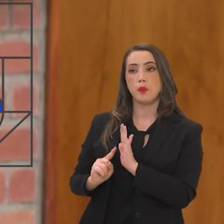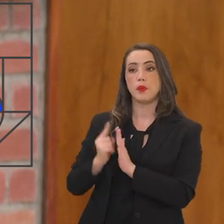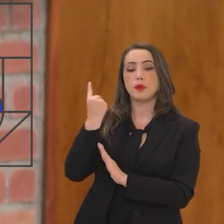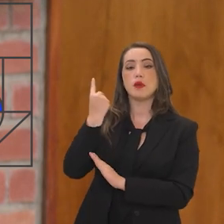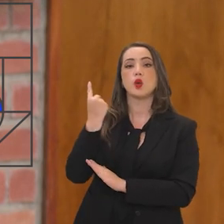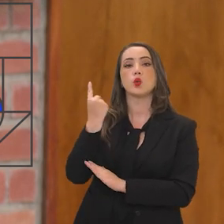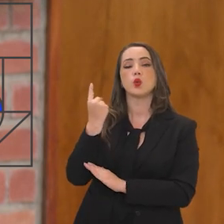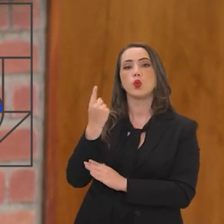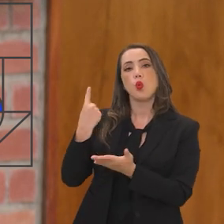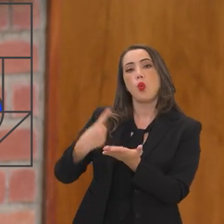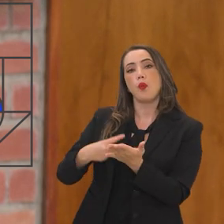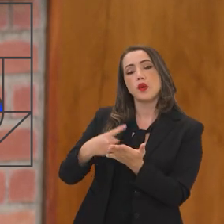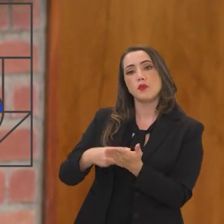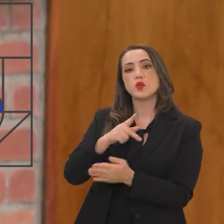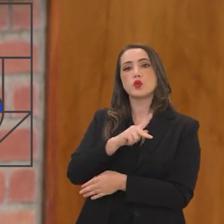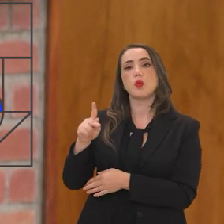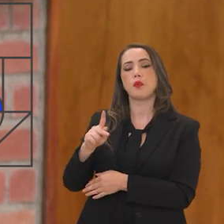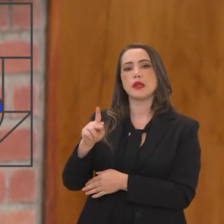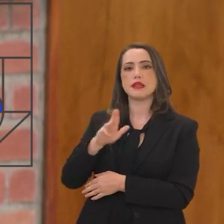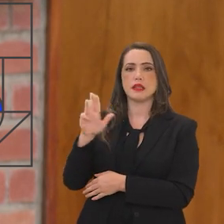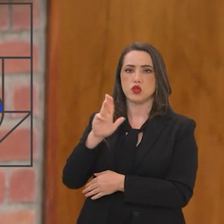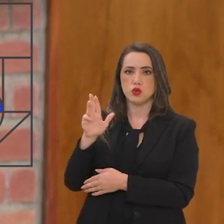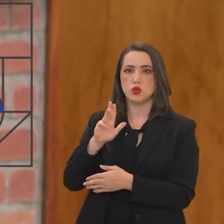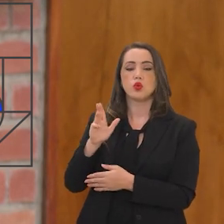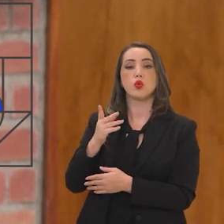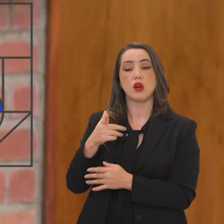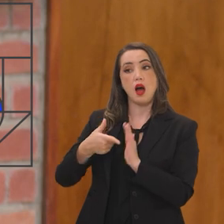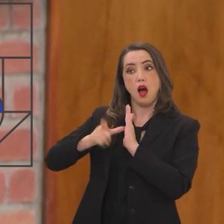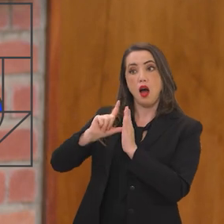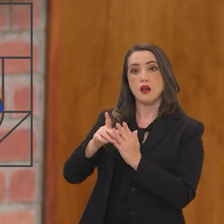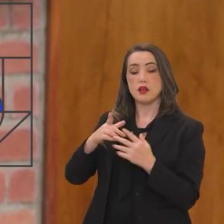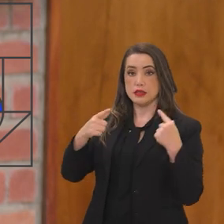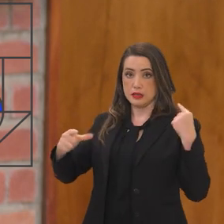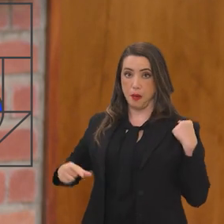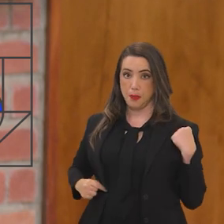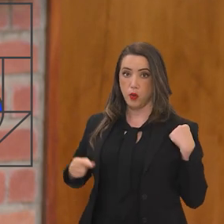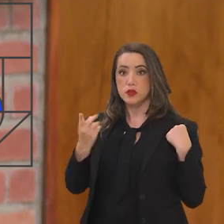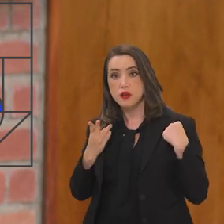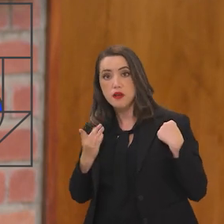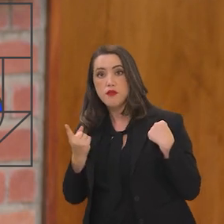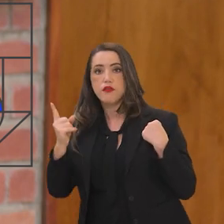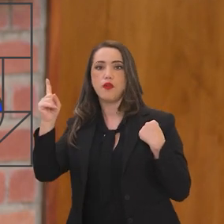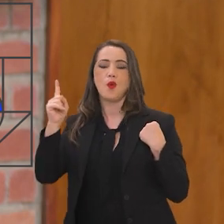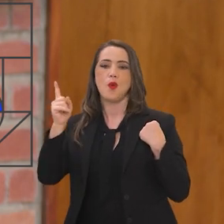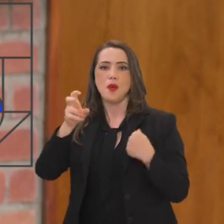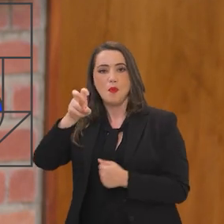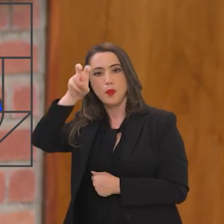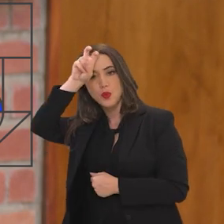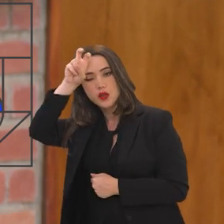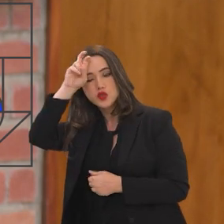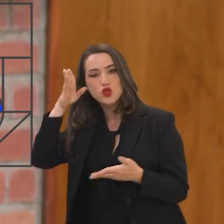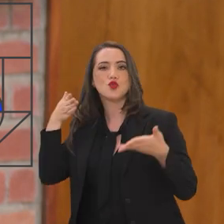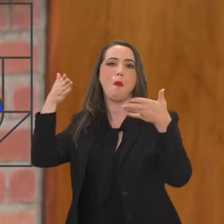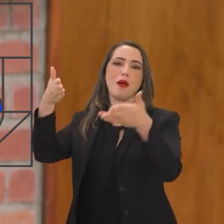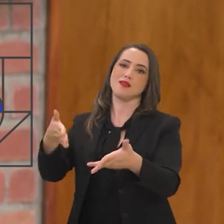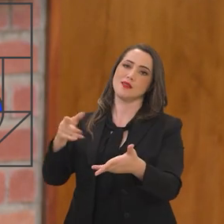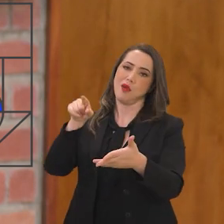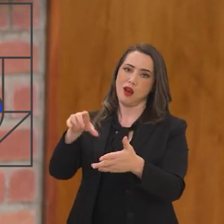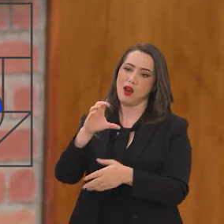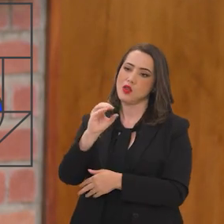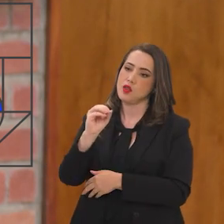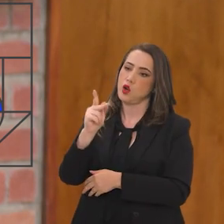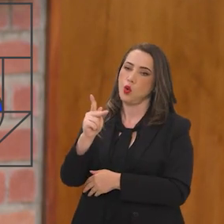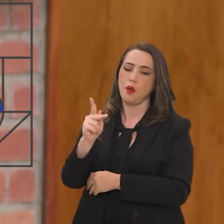do presidente Lula antes mesmo de ser postado ter sido participar da Copa e no Egito já foi uma sinalização Global importante né